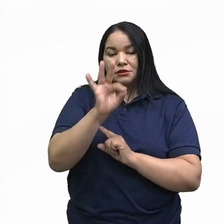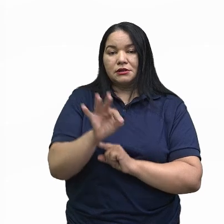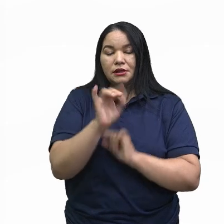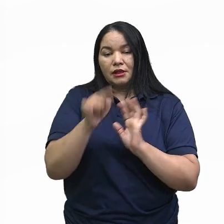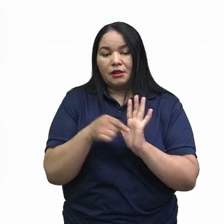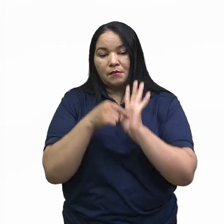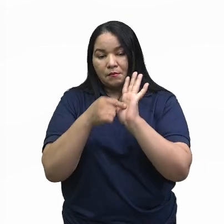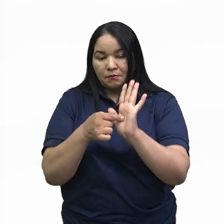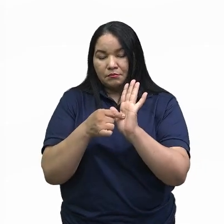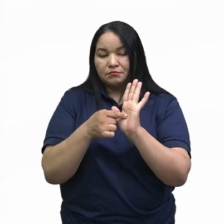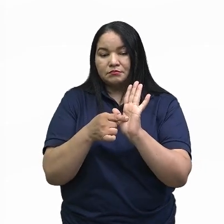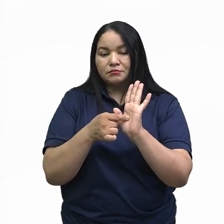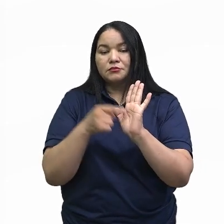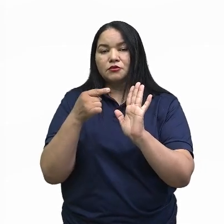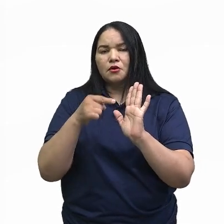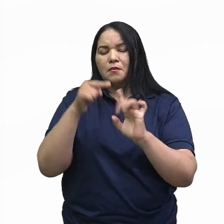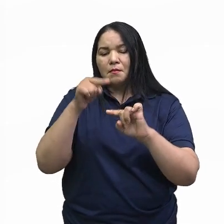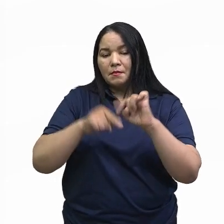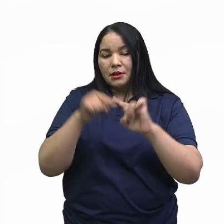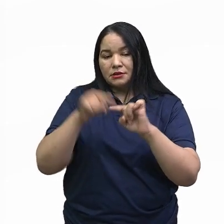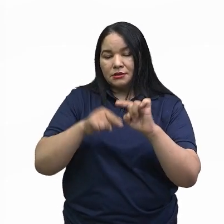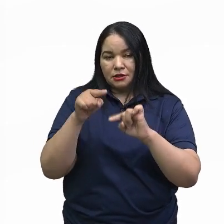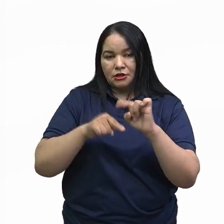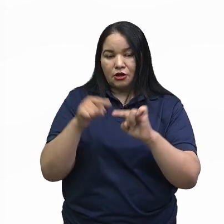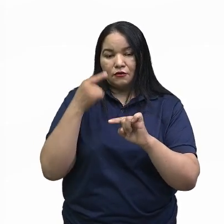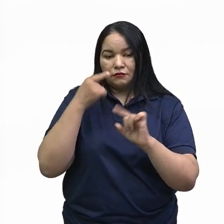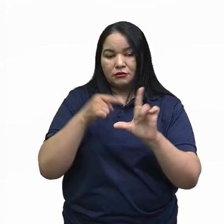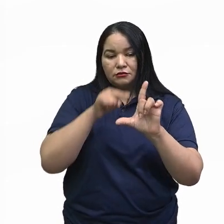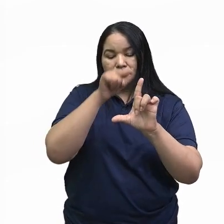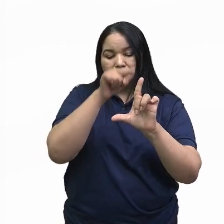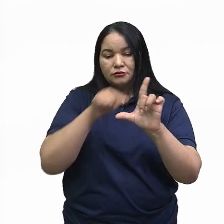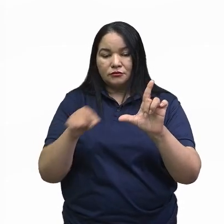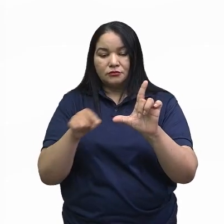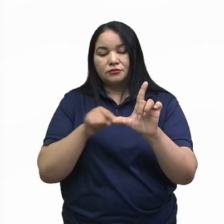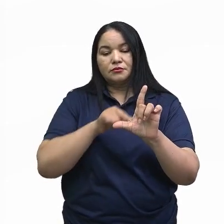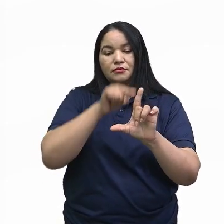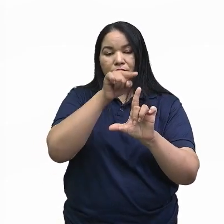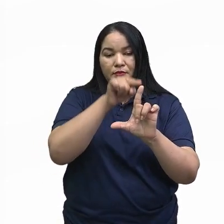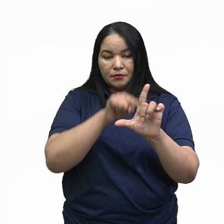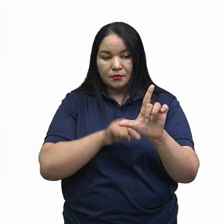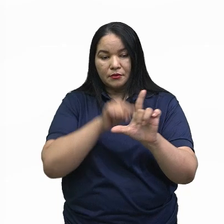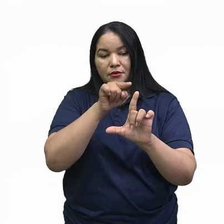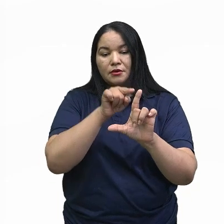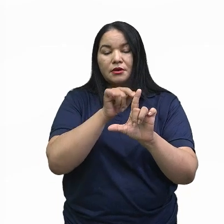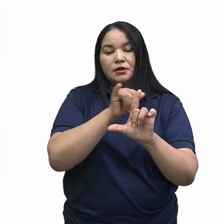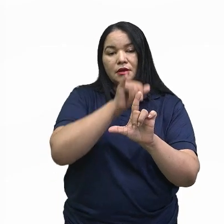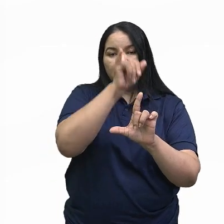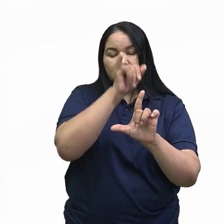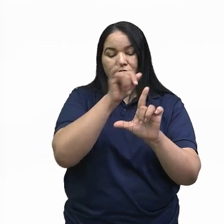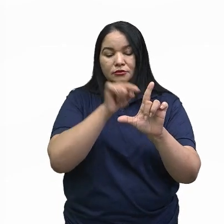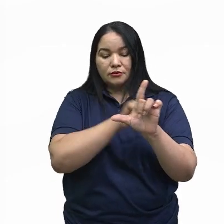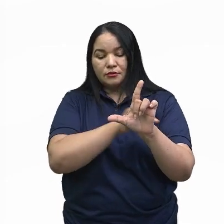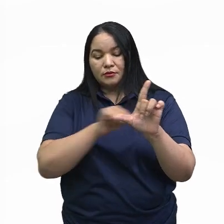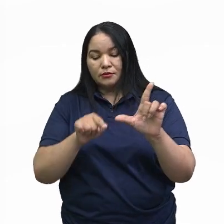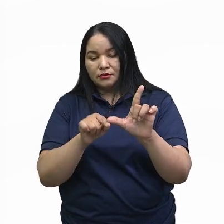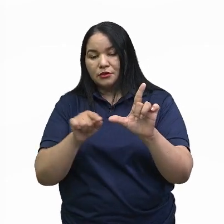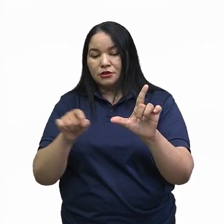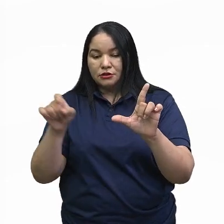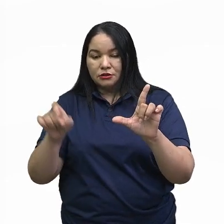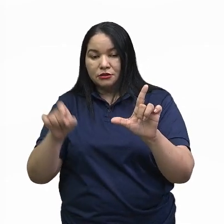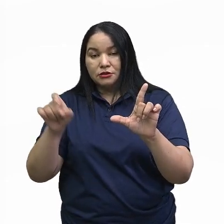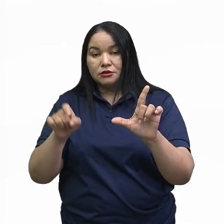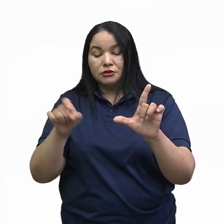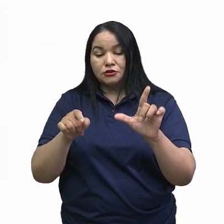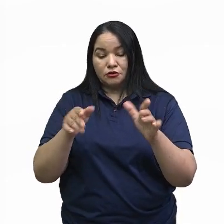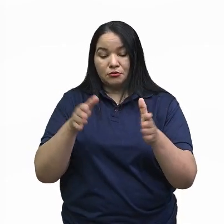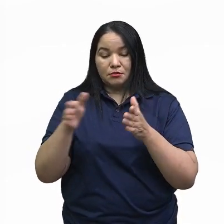amostra, como você vê aí, né, no eixo Y, e no eixo X aqui embaixo, o tempo de meia-vida, tá bom?